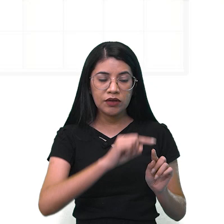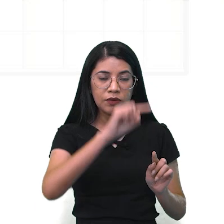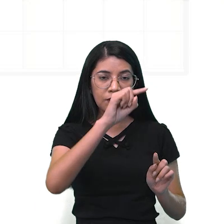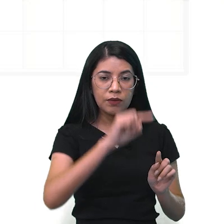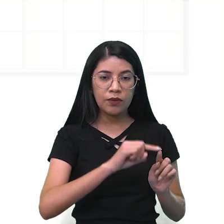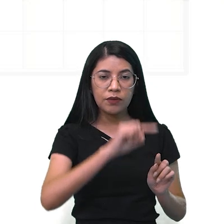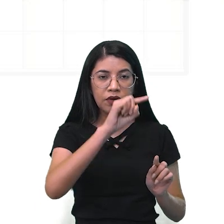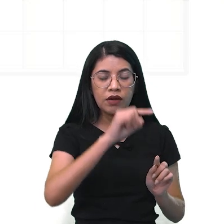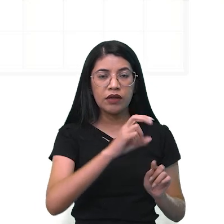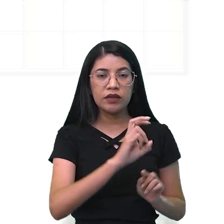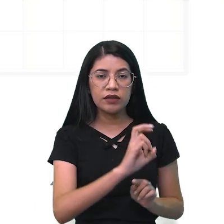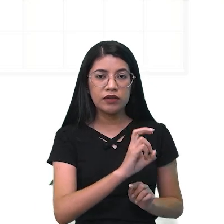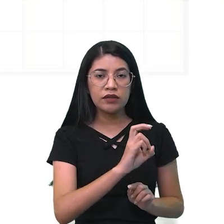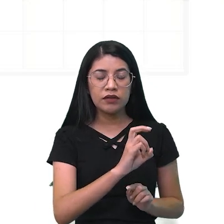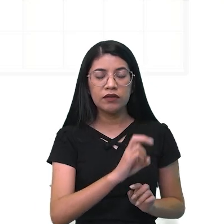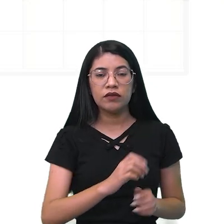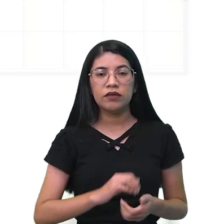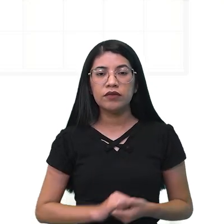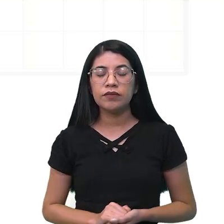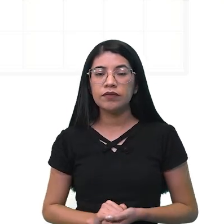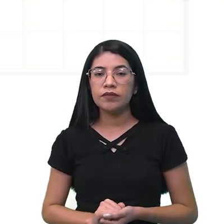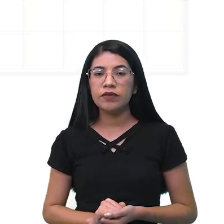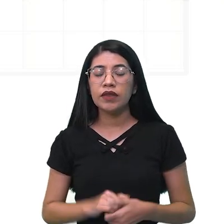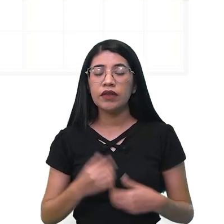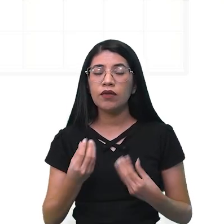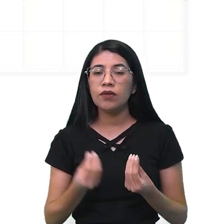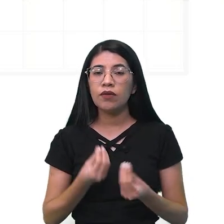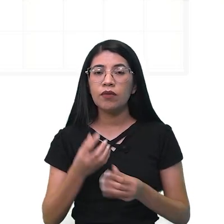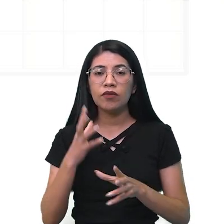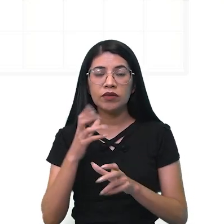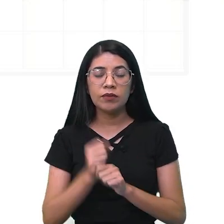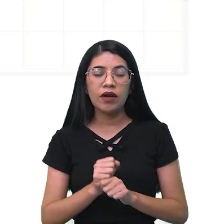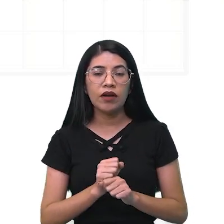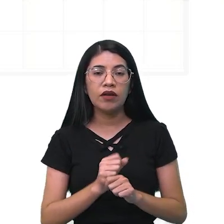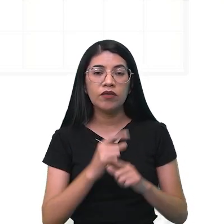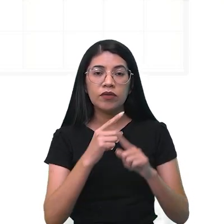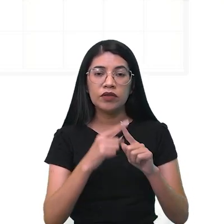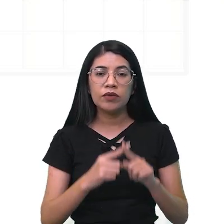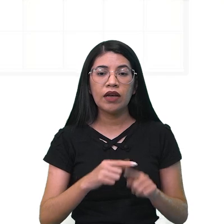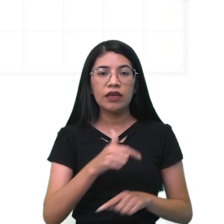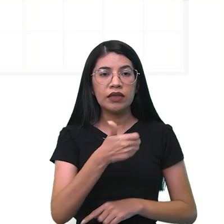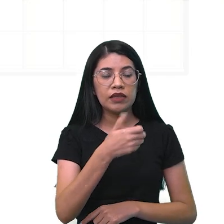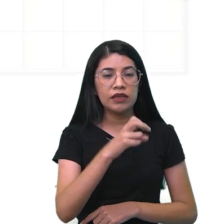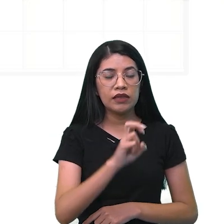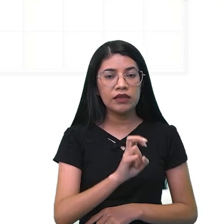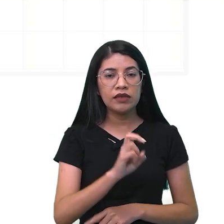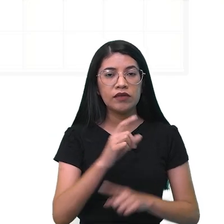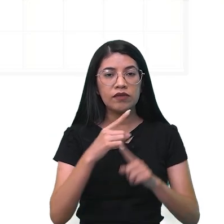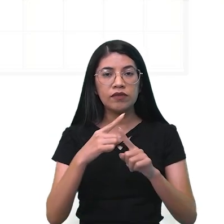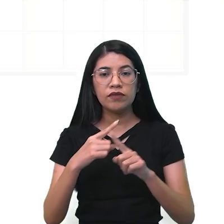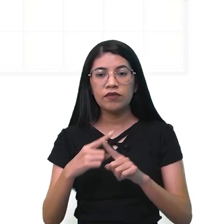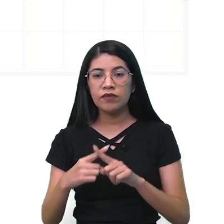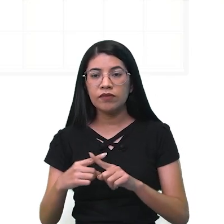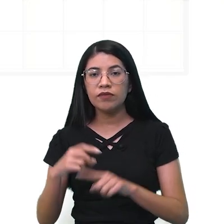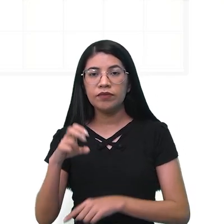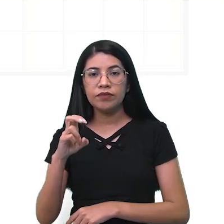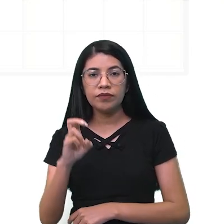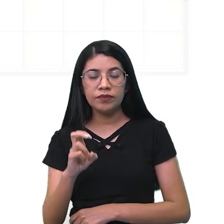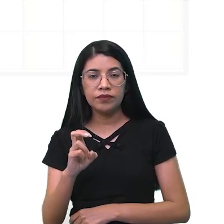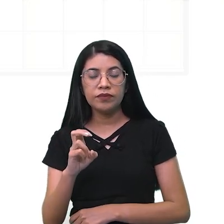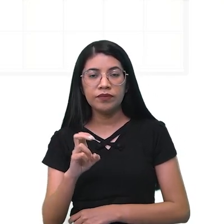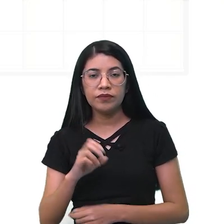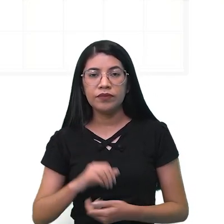vale 5 centímetros. Então eu vou multiplicar esses dois valores. 15